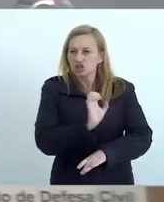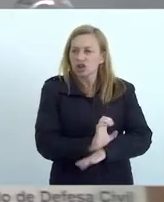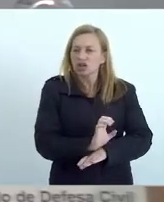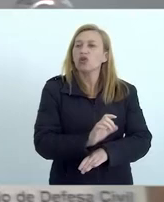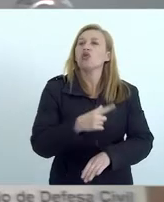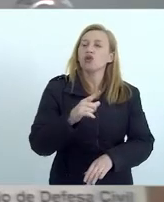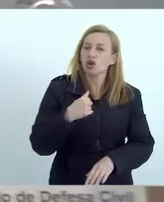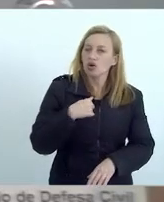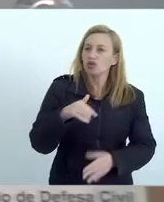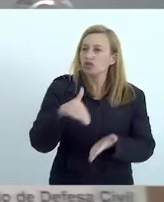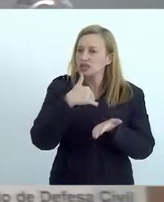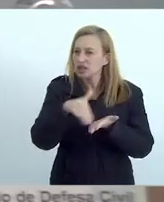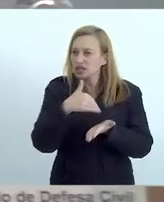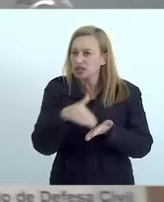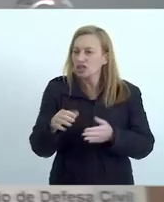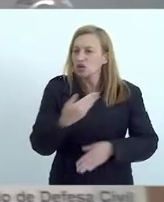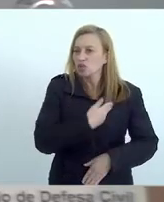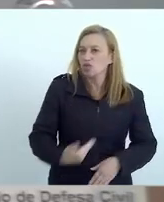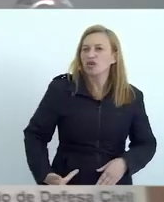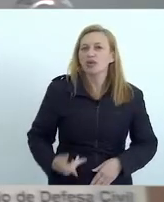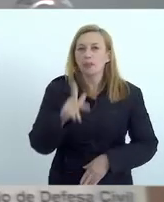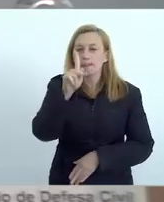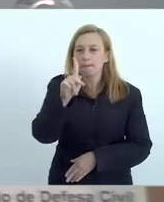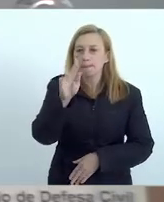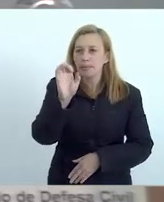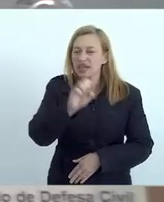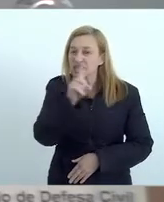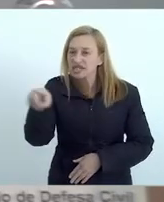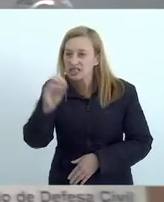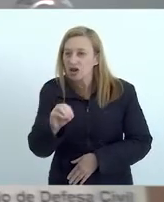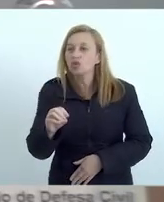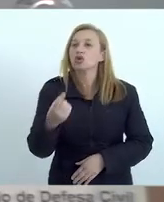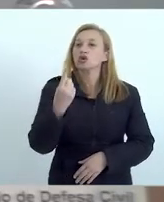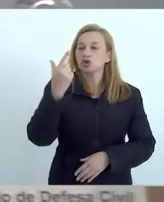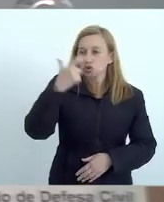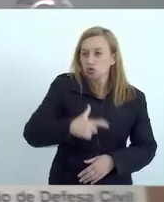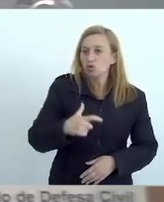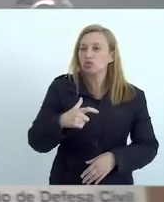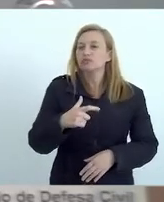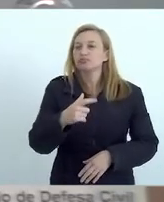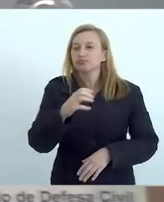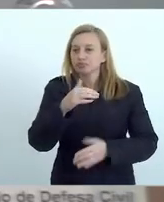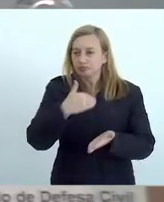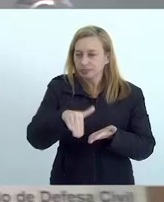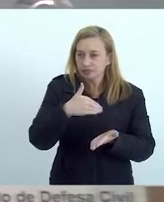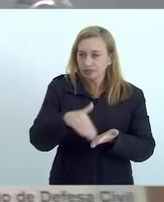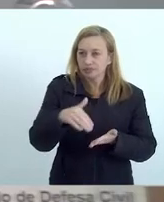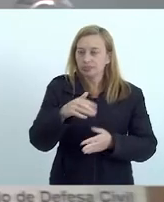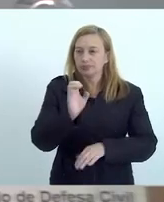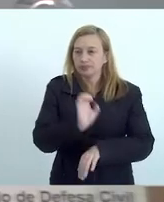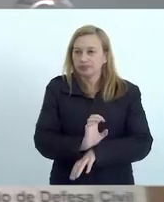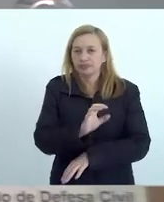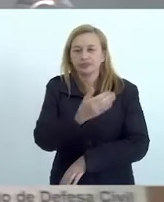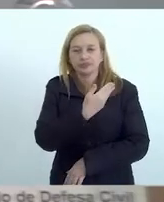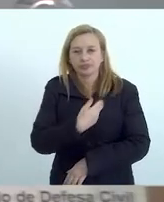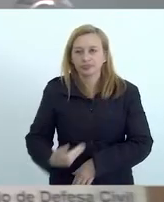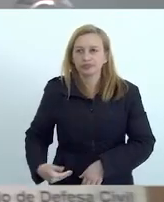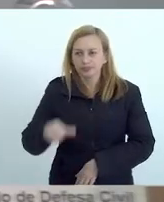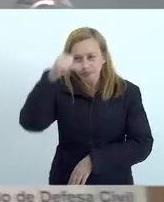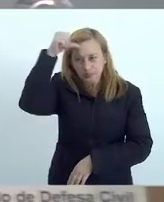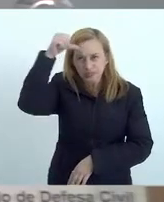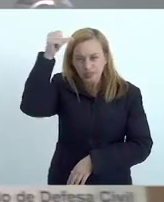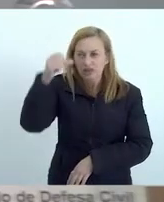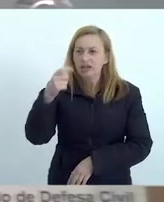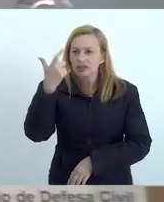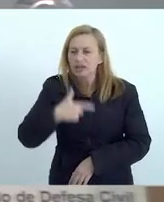fui secretário de estado no governo Pezão só secretário de estado no governo governo Cláudio Castro para ser